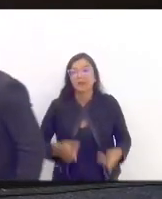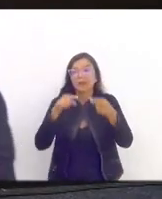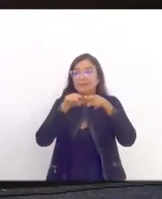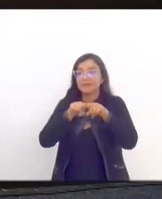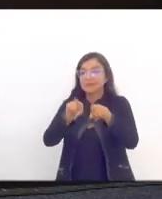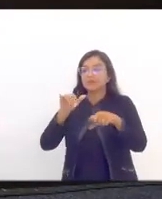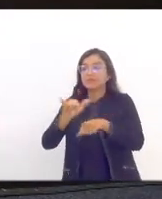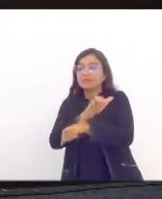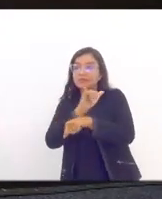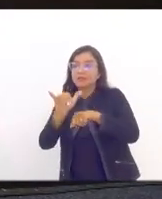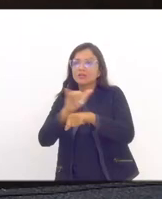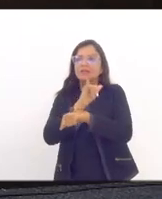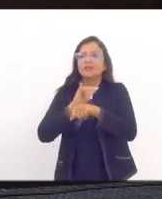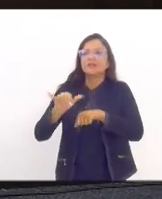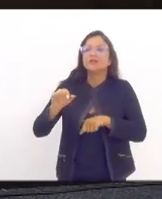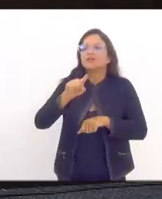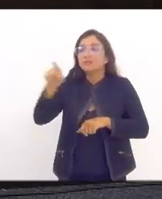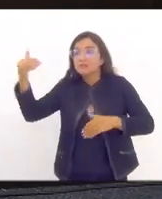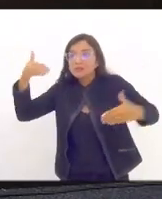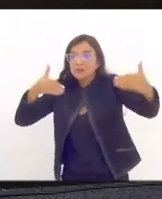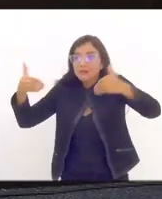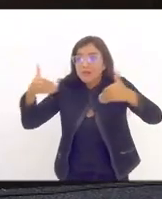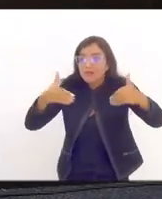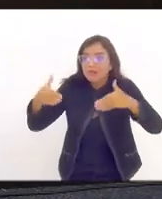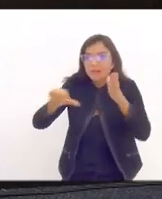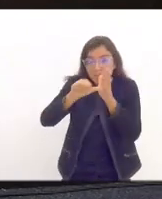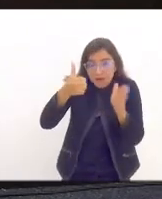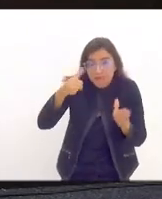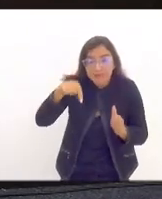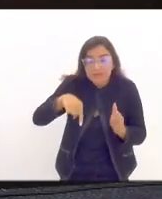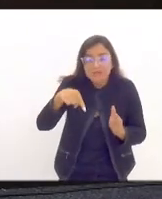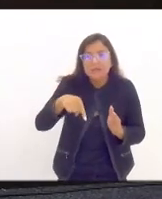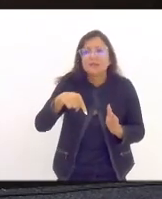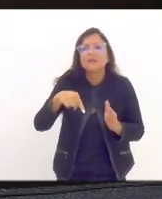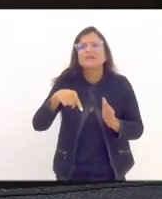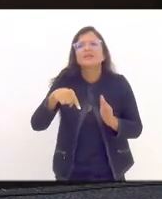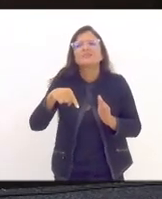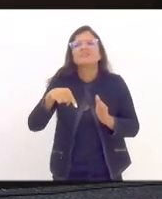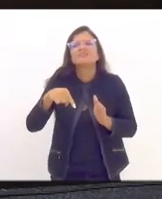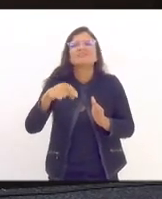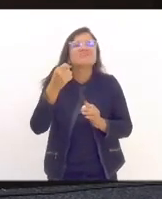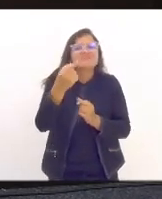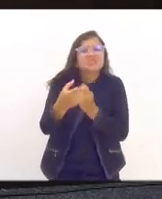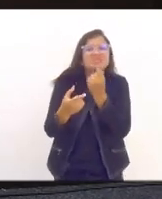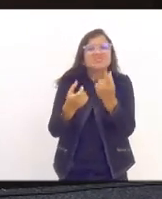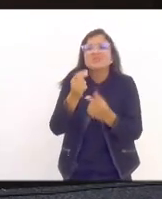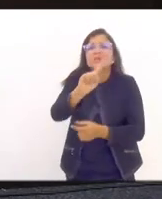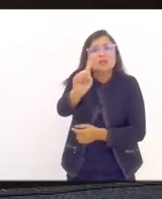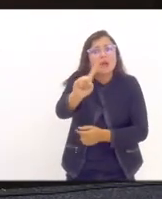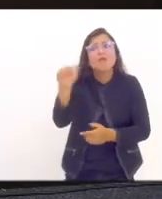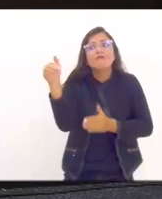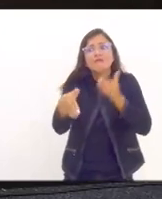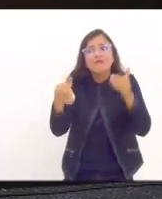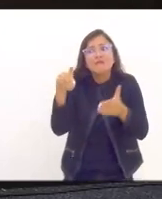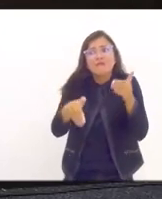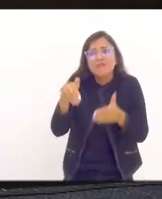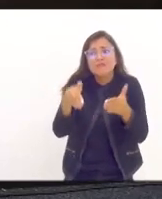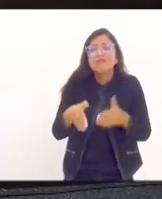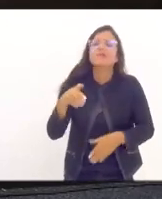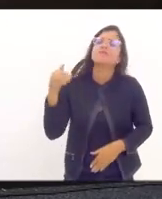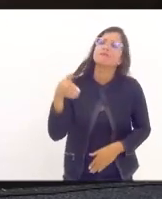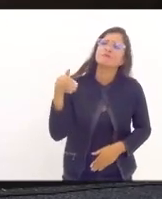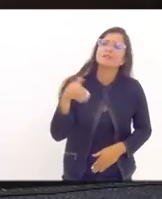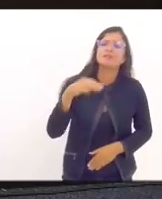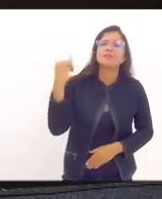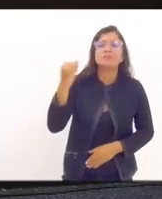estratégicos para quem tá vindo aqui nessa casa pela primeira vez não faça isso e sua última vinda venha mais visite